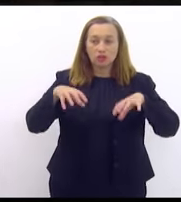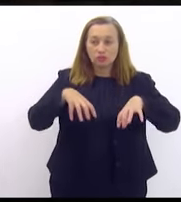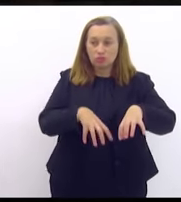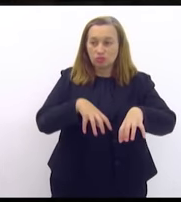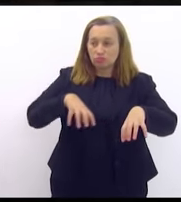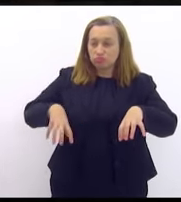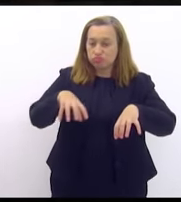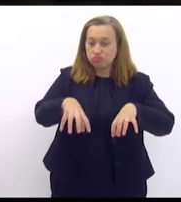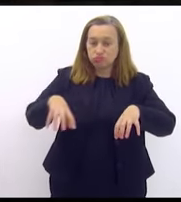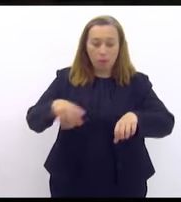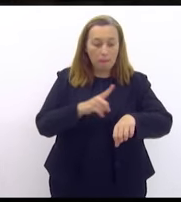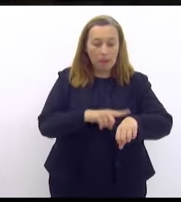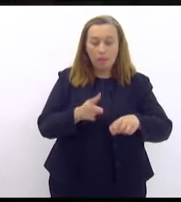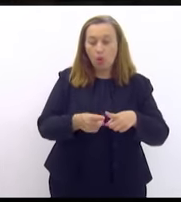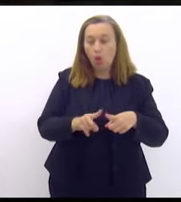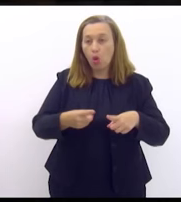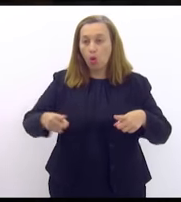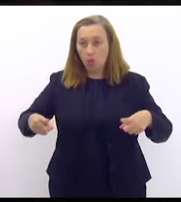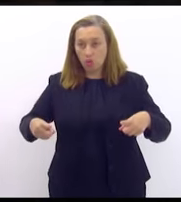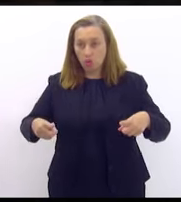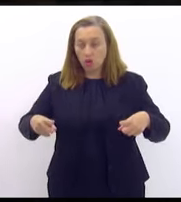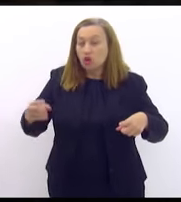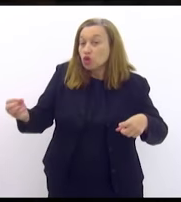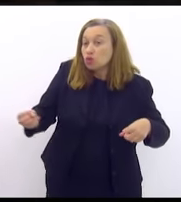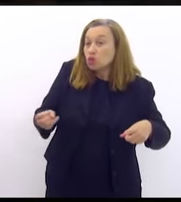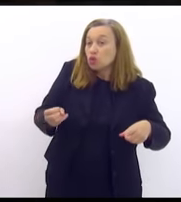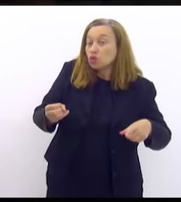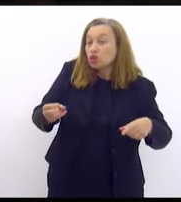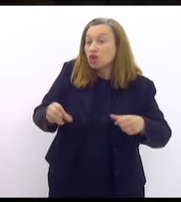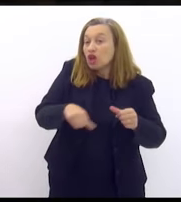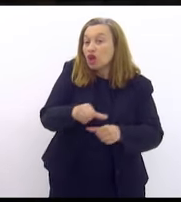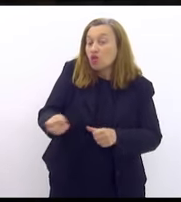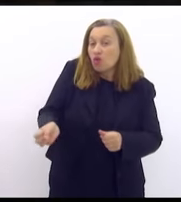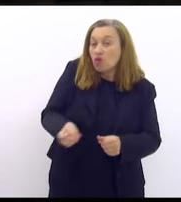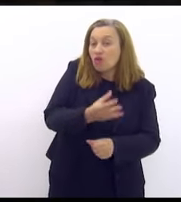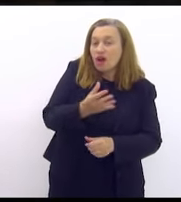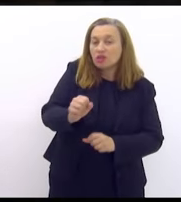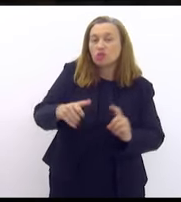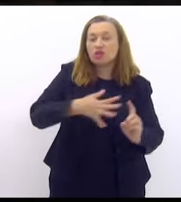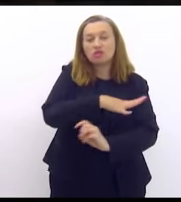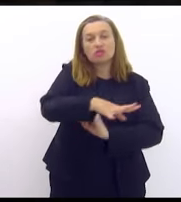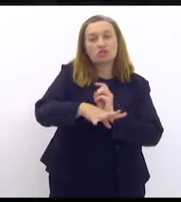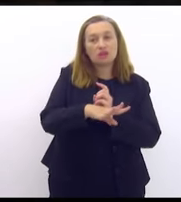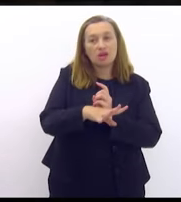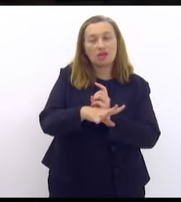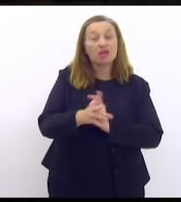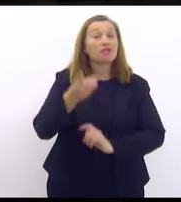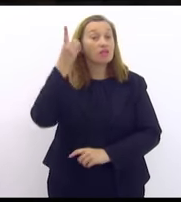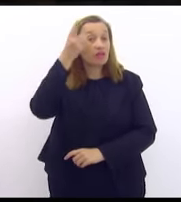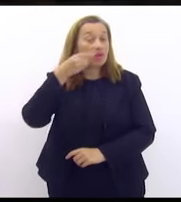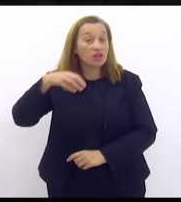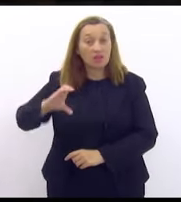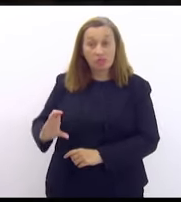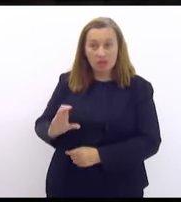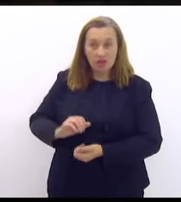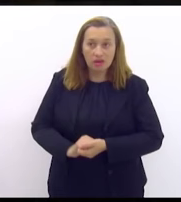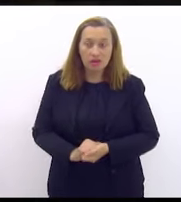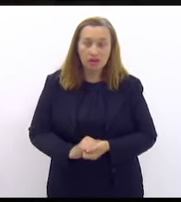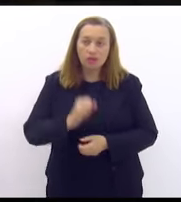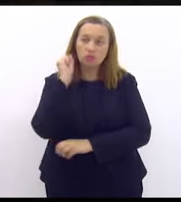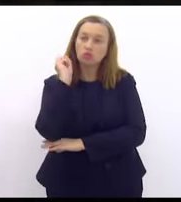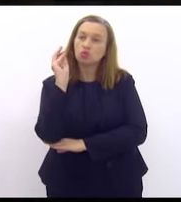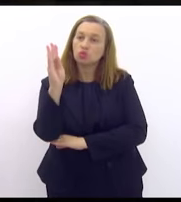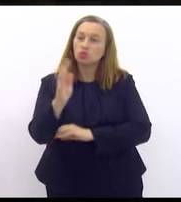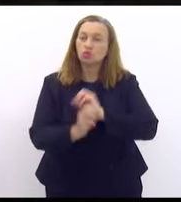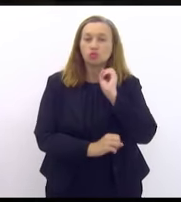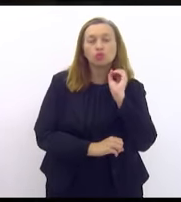prazo, inovativo e social, e, deputado Carlos Mink,